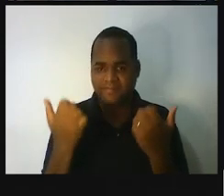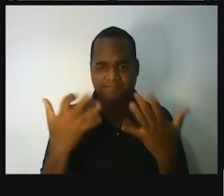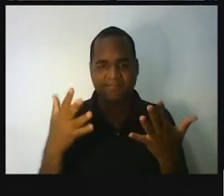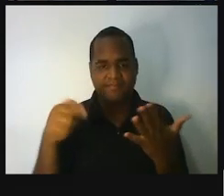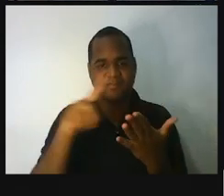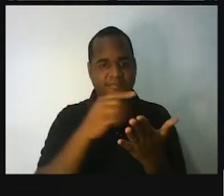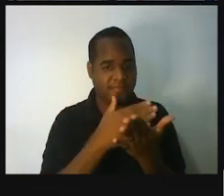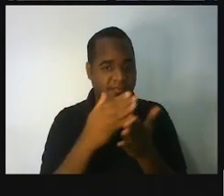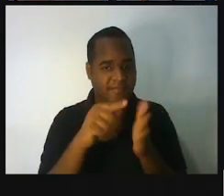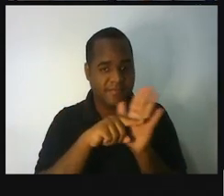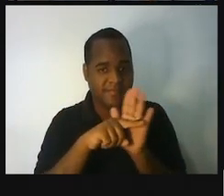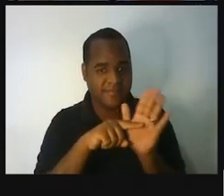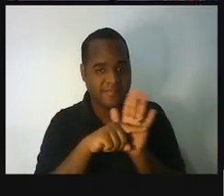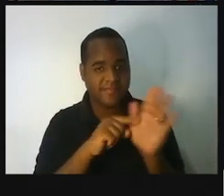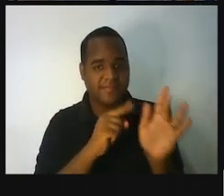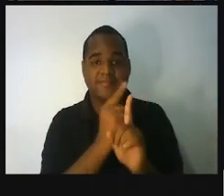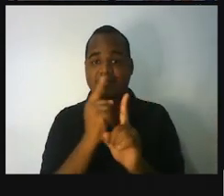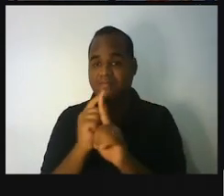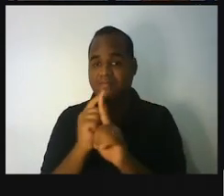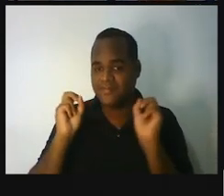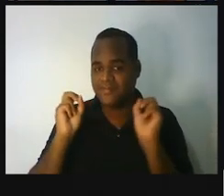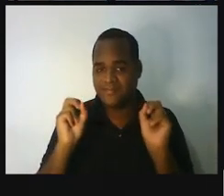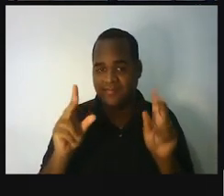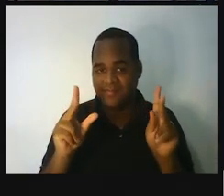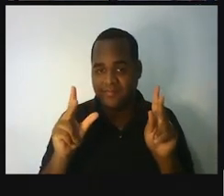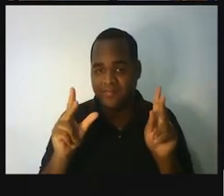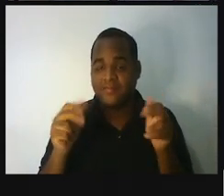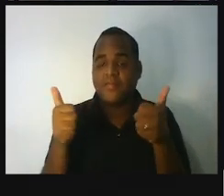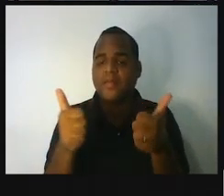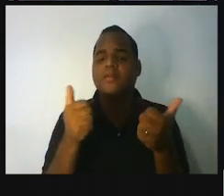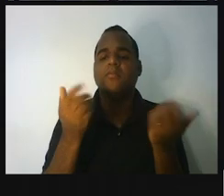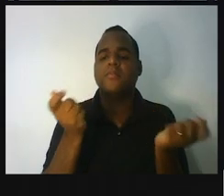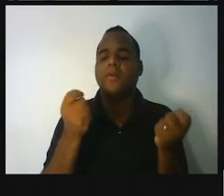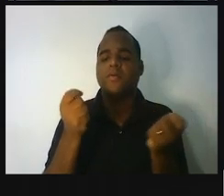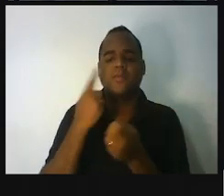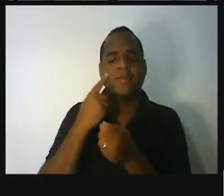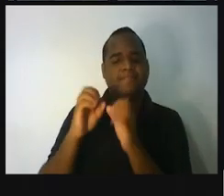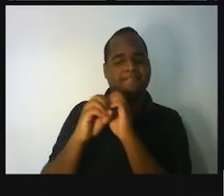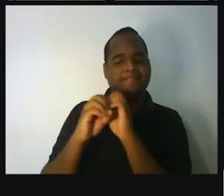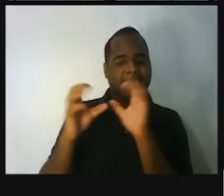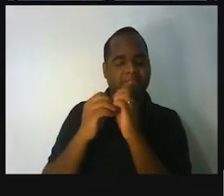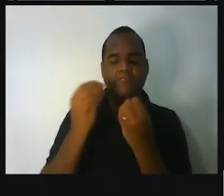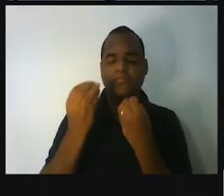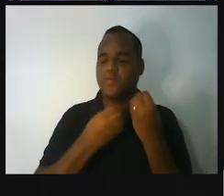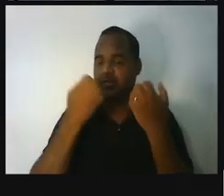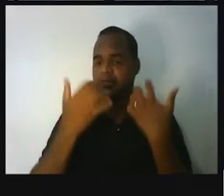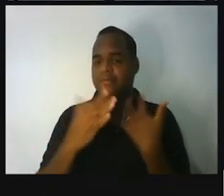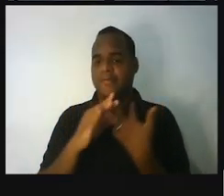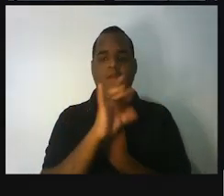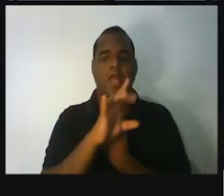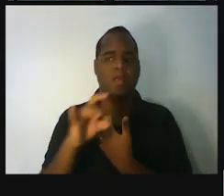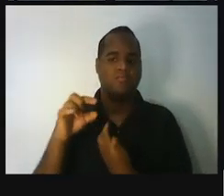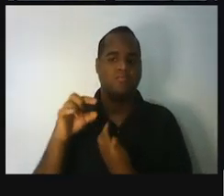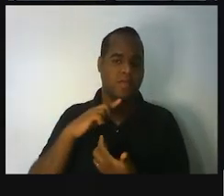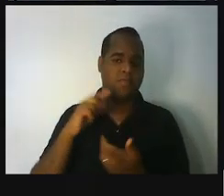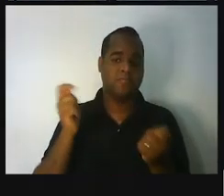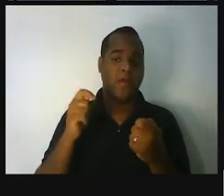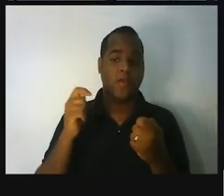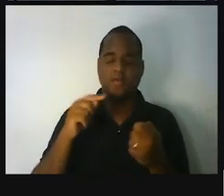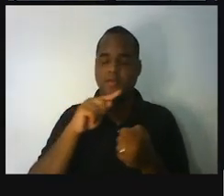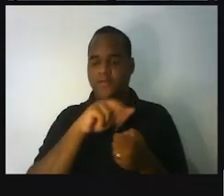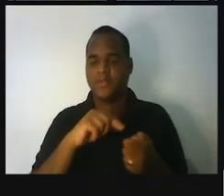começar a investigar, tá? Como é que a gente vai descobrir qual desses reservatórios de